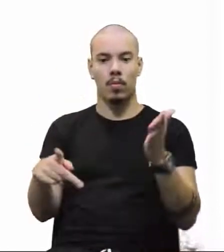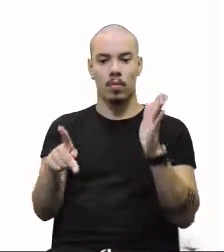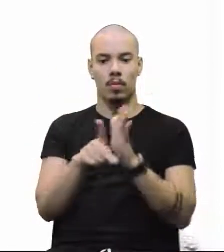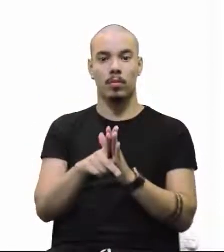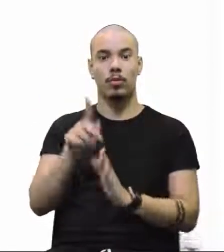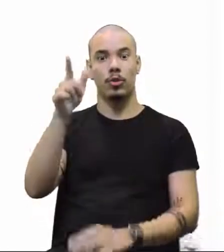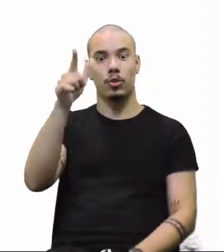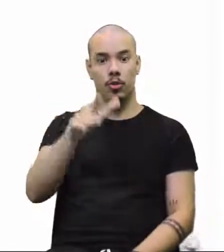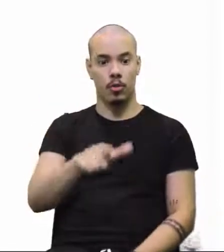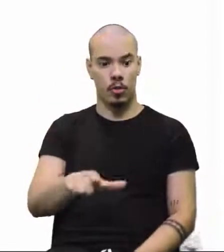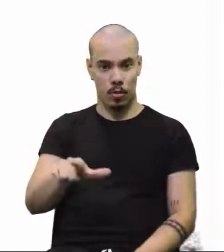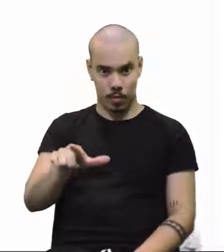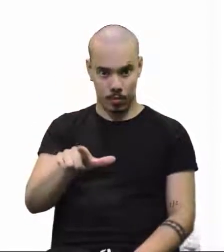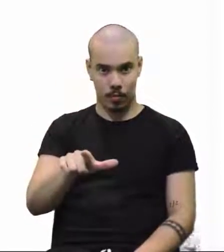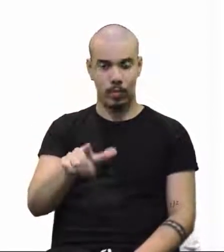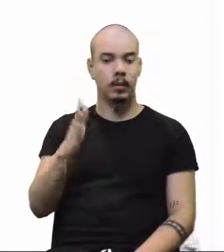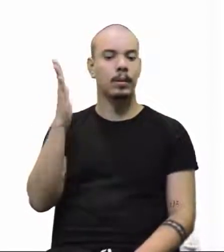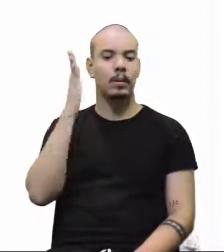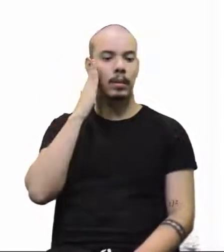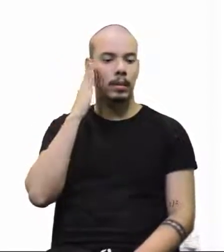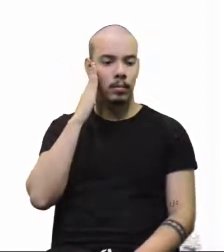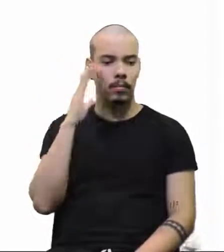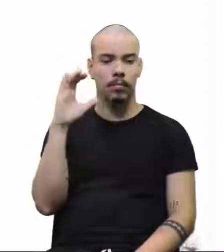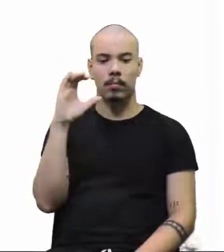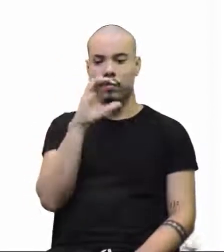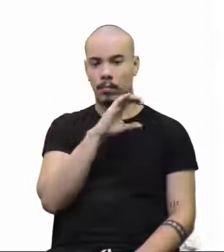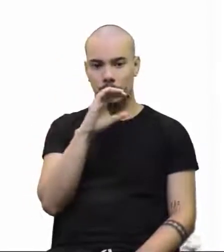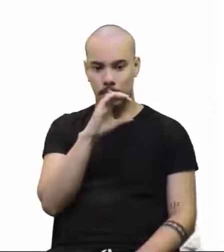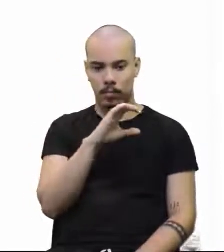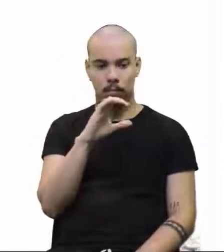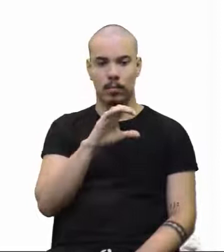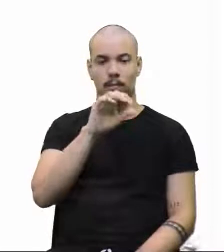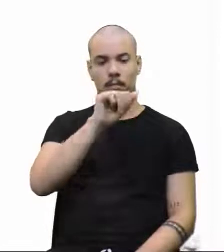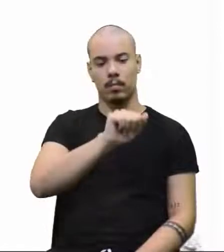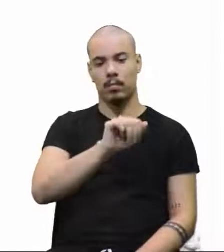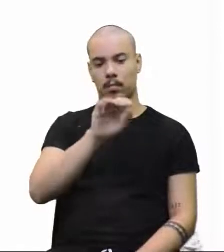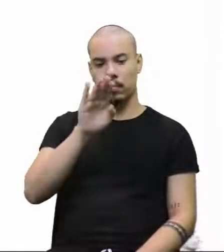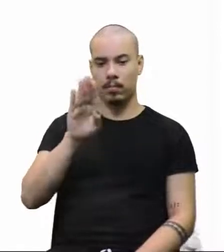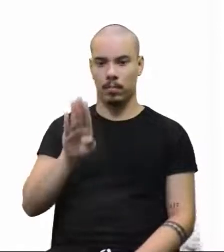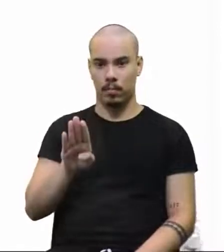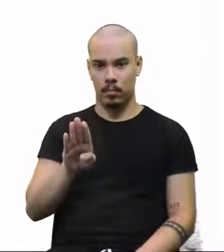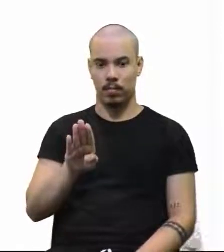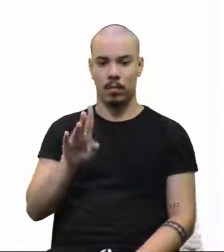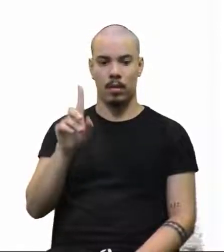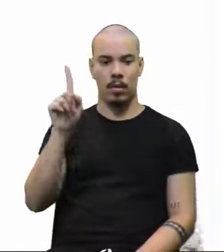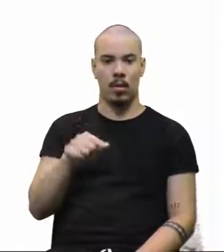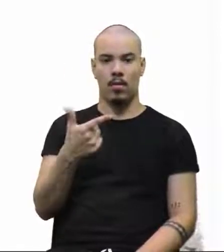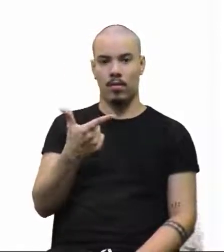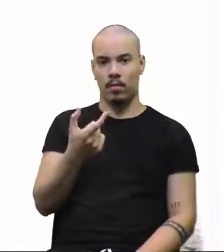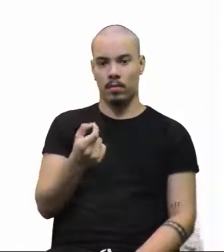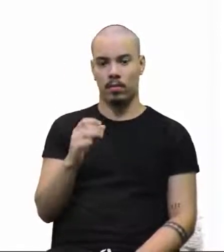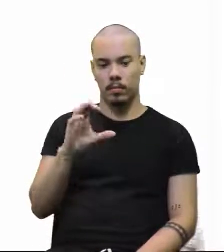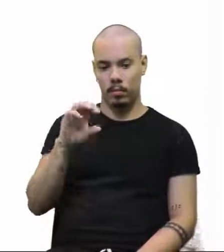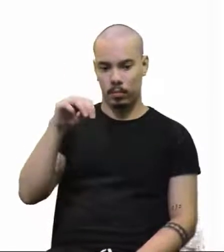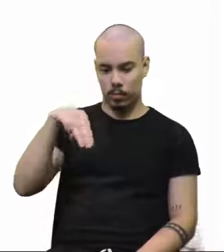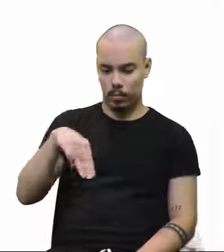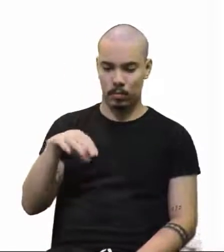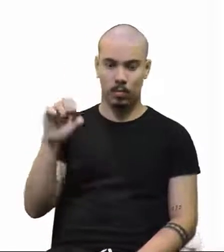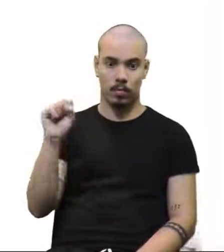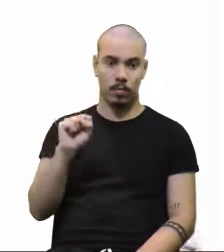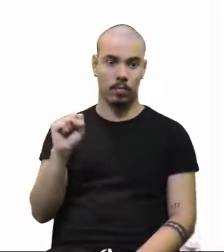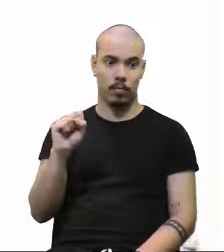novo, convencional. Sabendo que a velocidade de A, B é